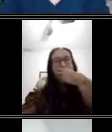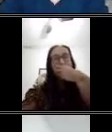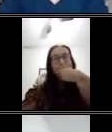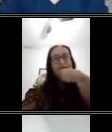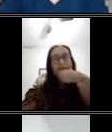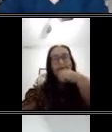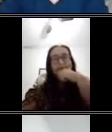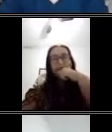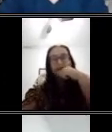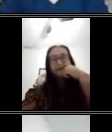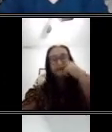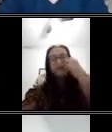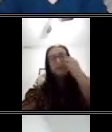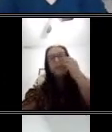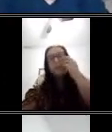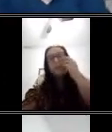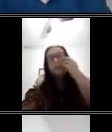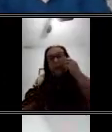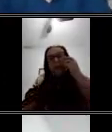Bom,